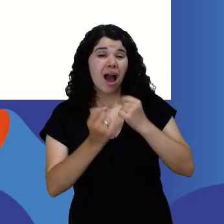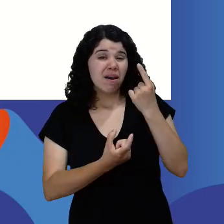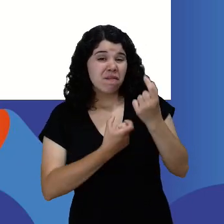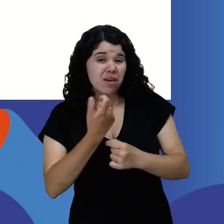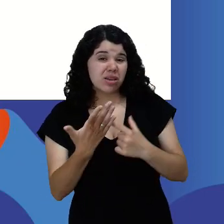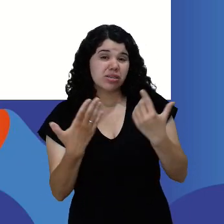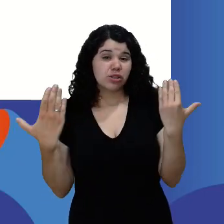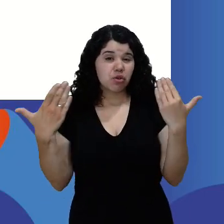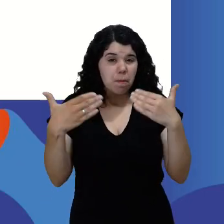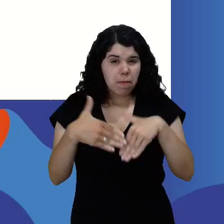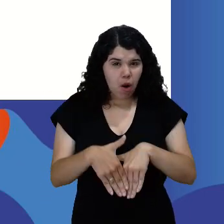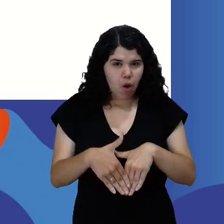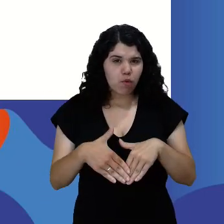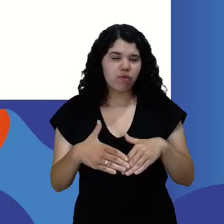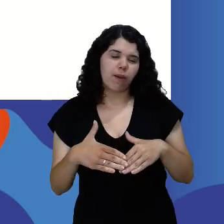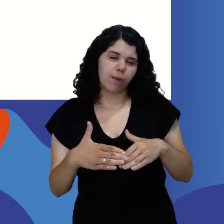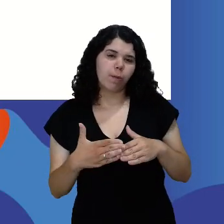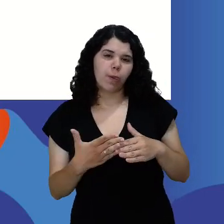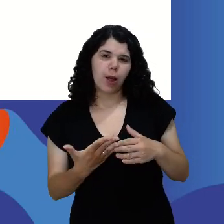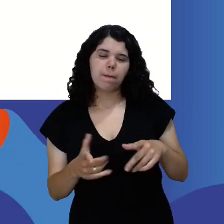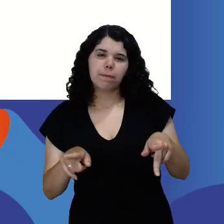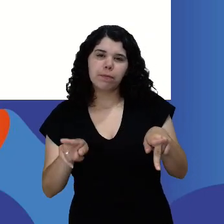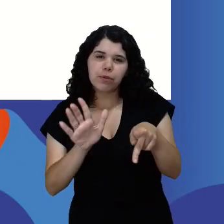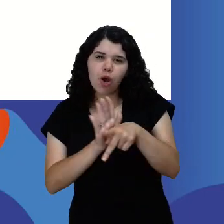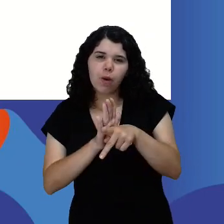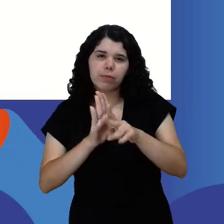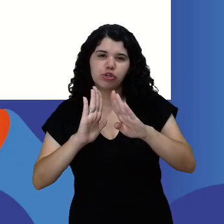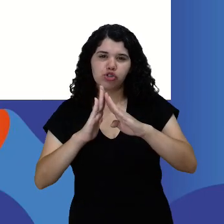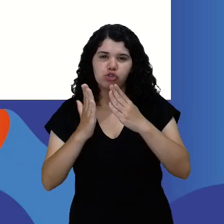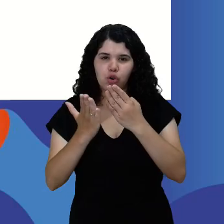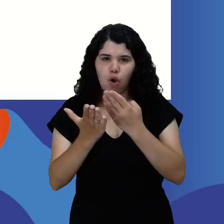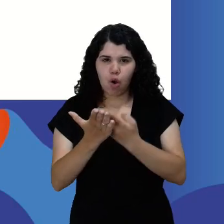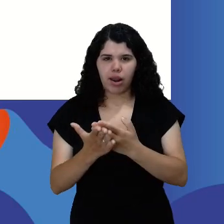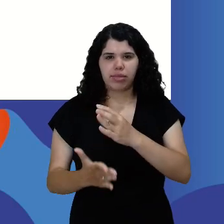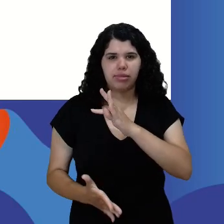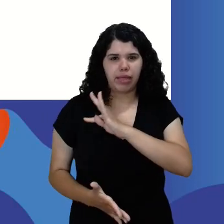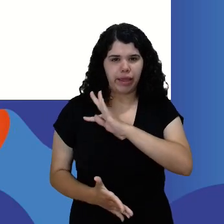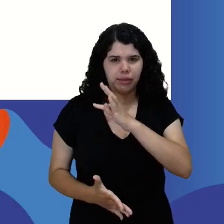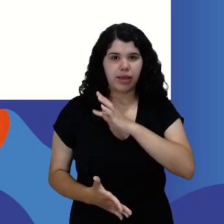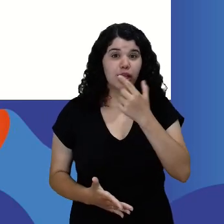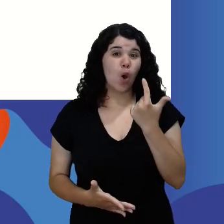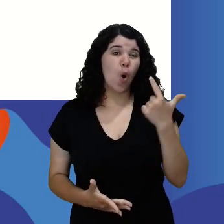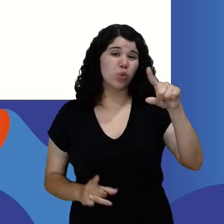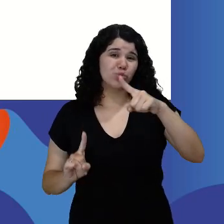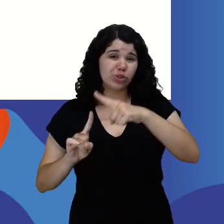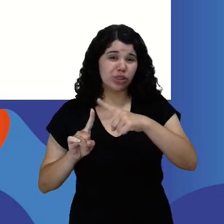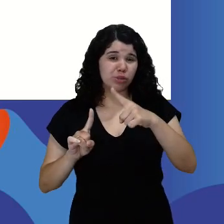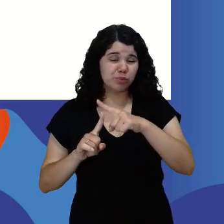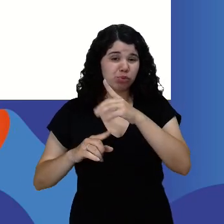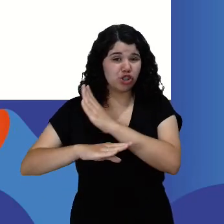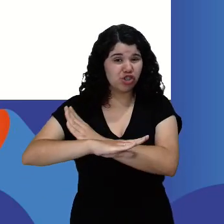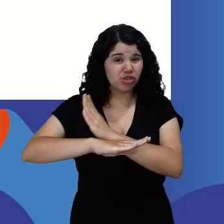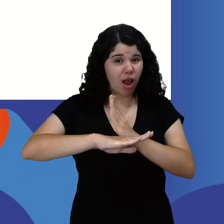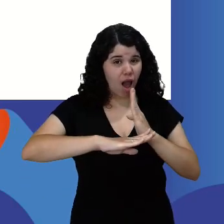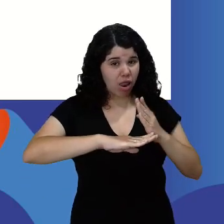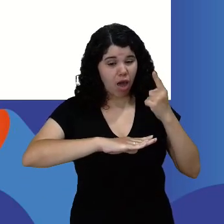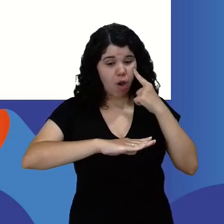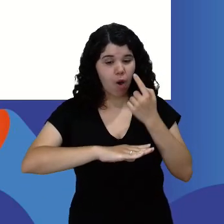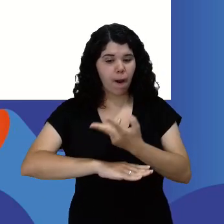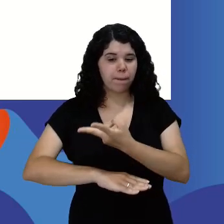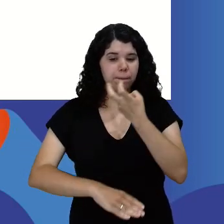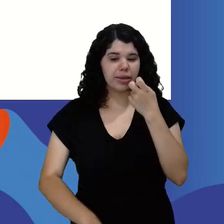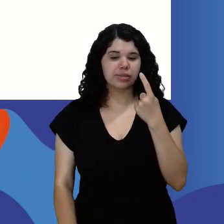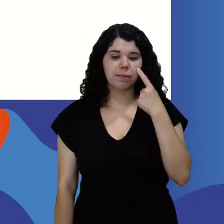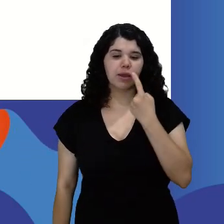aí de escolas técnicas, pode ser que a questão utilize uma outra escala, que é nesse caso aqui, olha. Por exemplo, eu quero